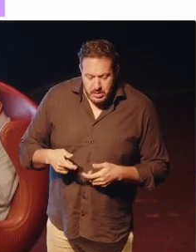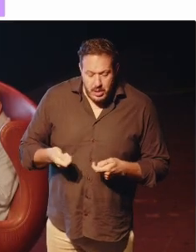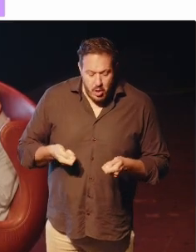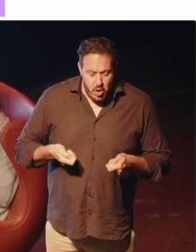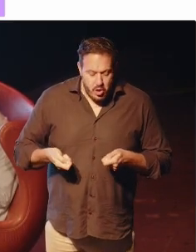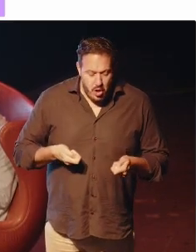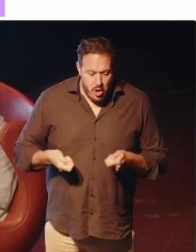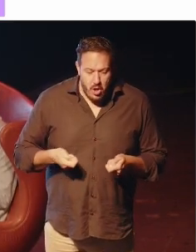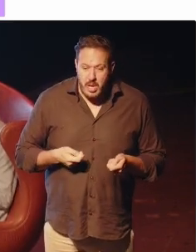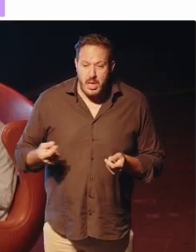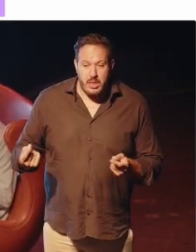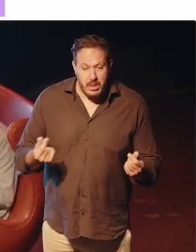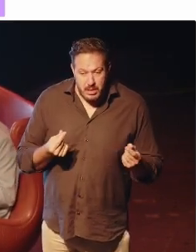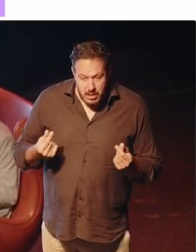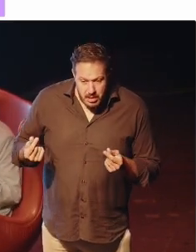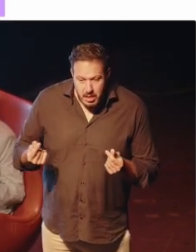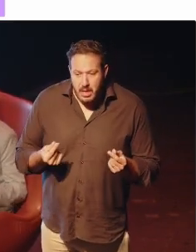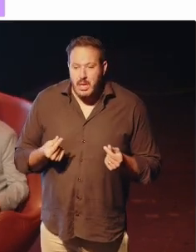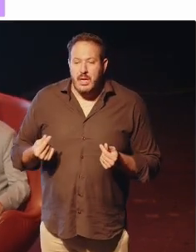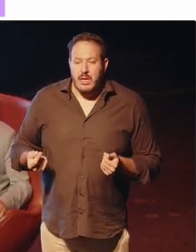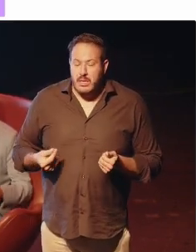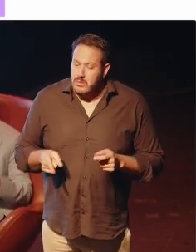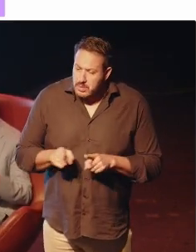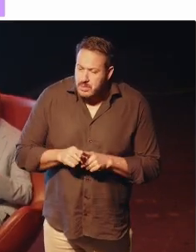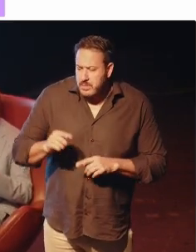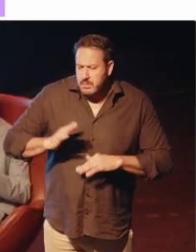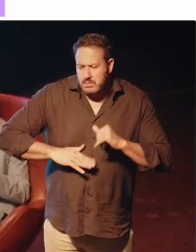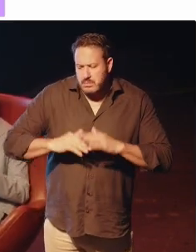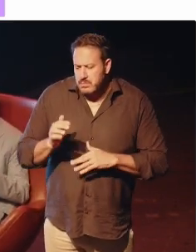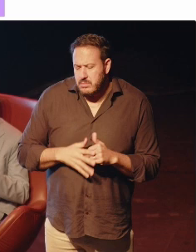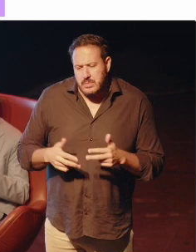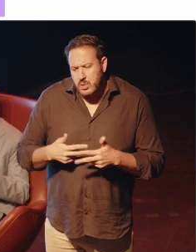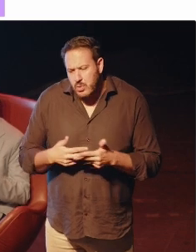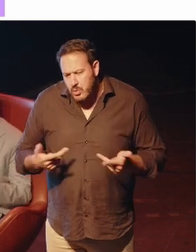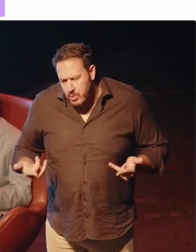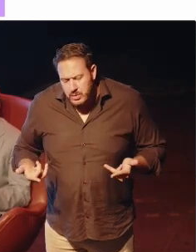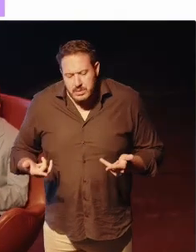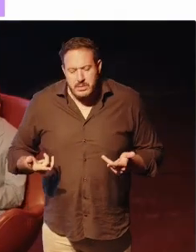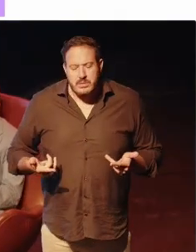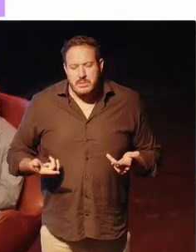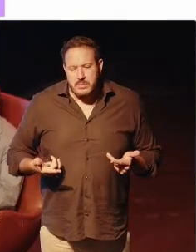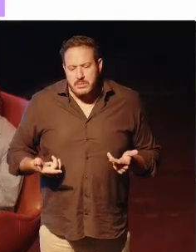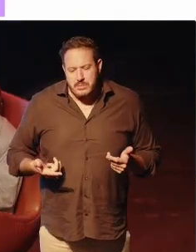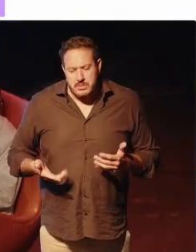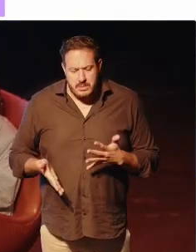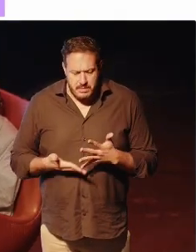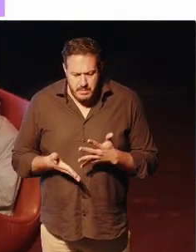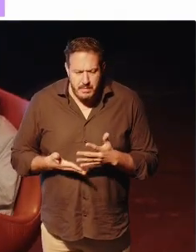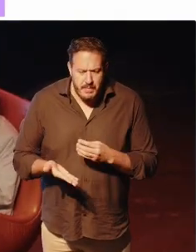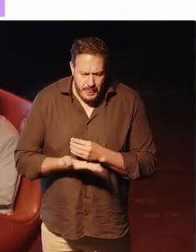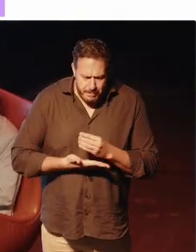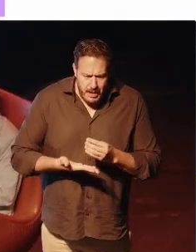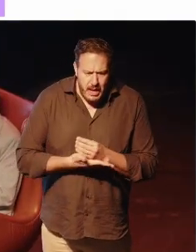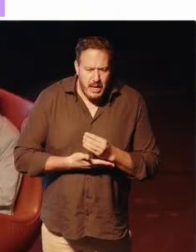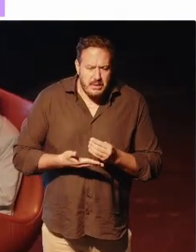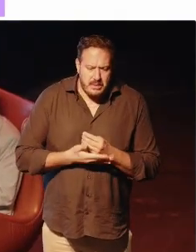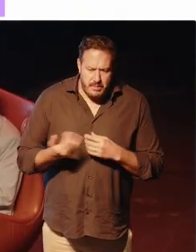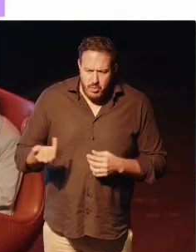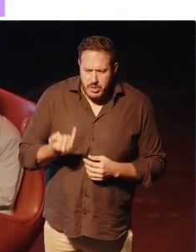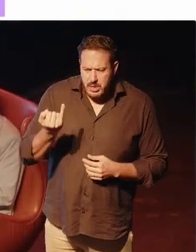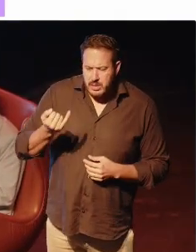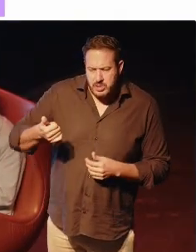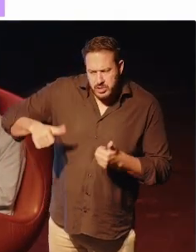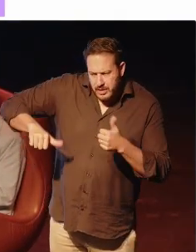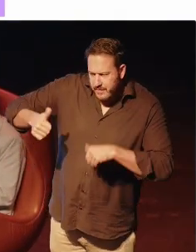finanças, enfim. E as atividades básicas também são importantes e a gente avalia durante a